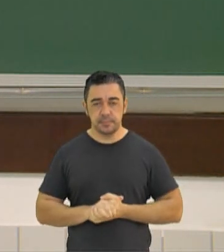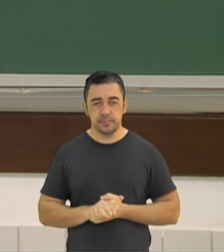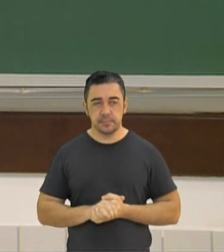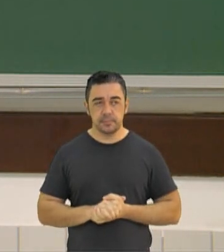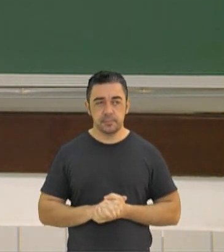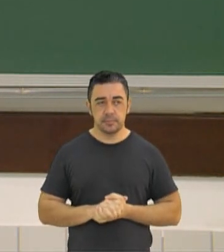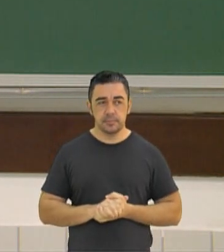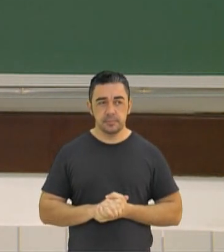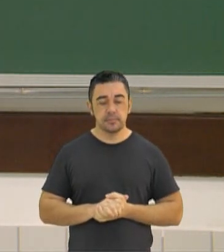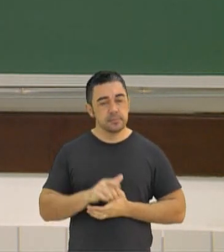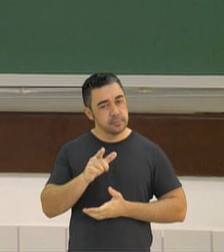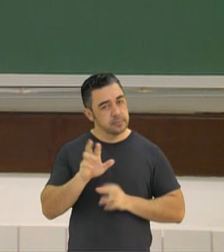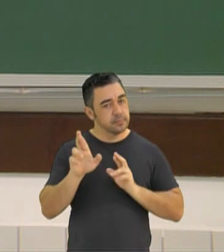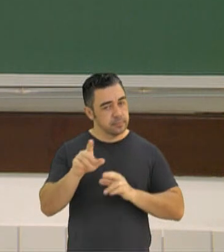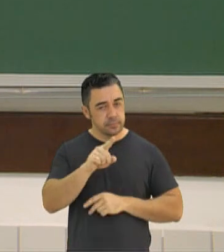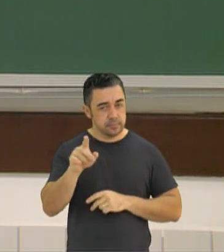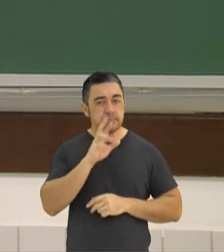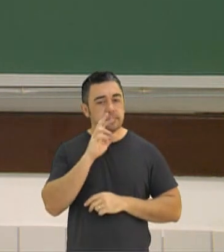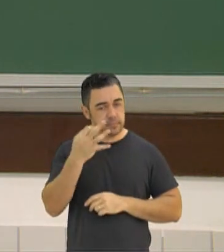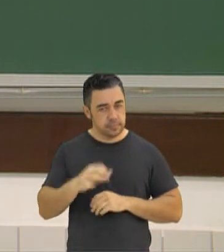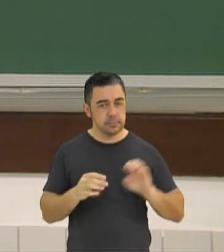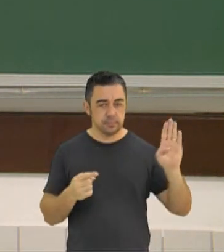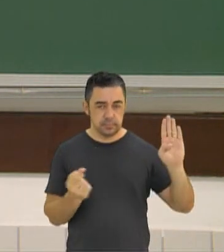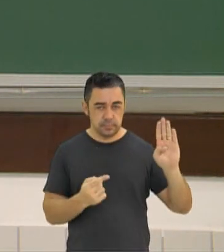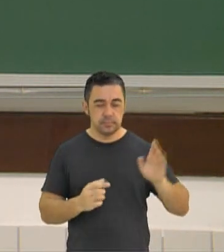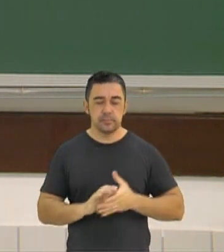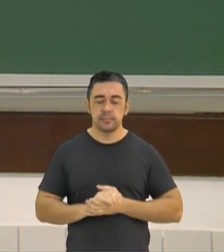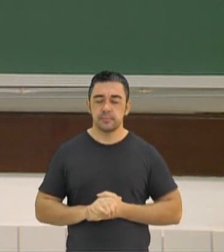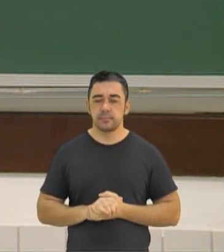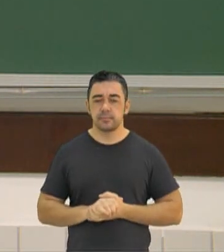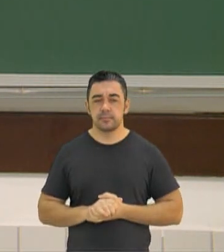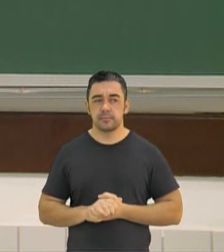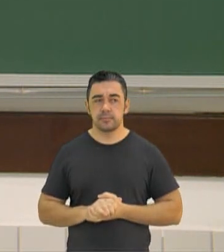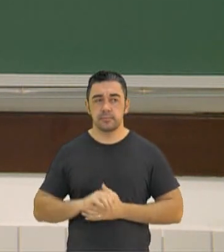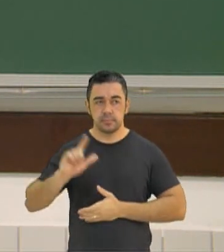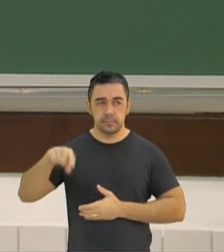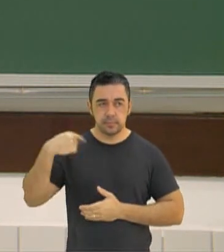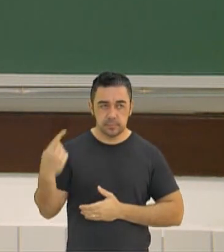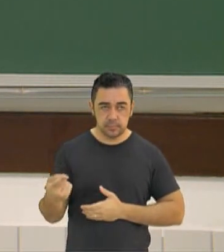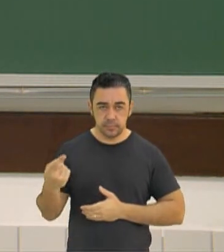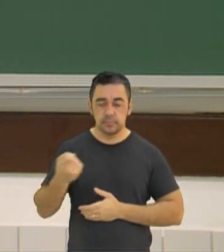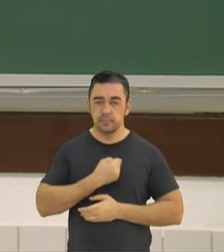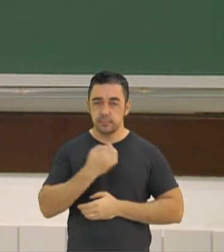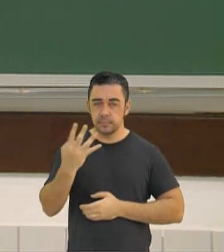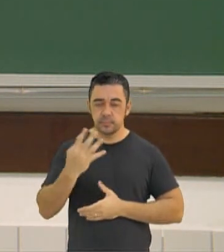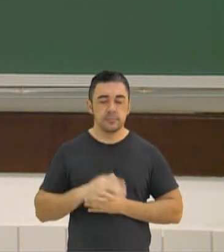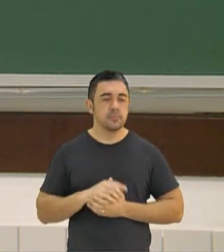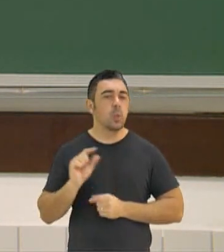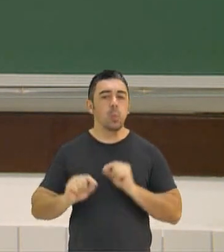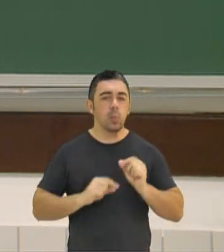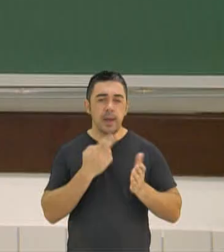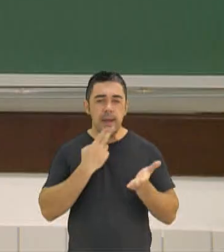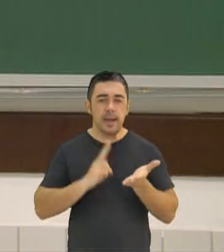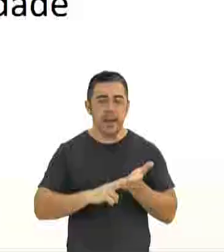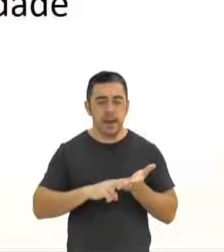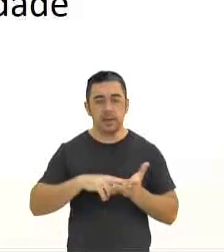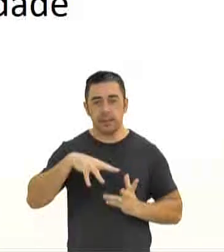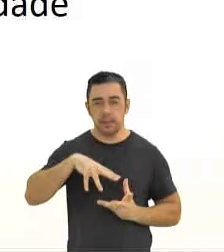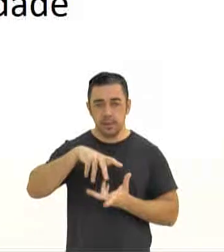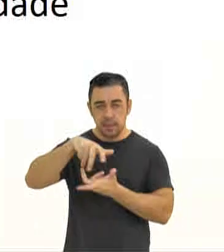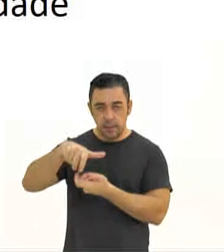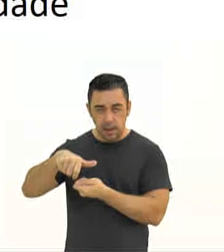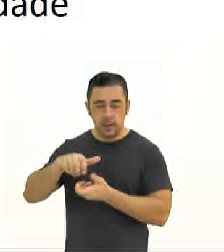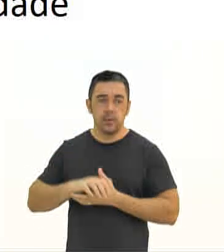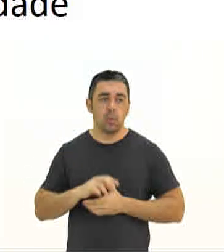tóxicos. Mas espero que vocês tenham marcado correta, letra B. A próxima questão é sobre a Carta da Terra. A Carta